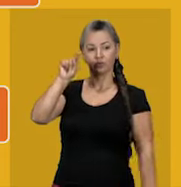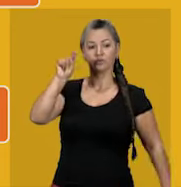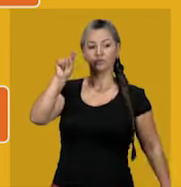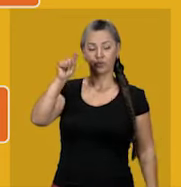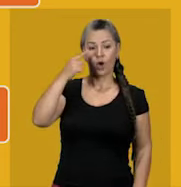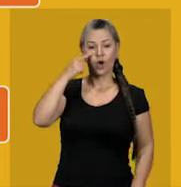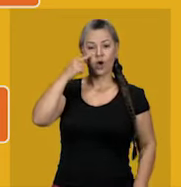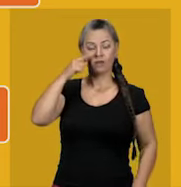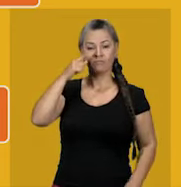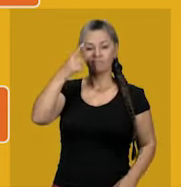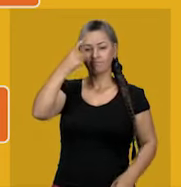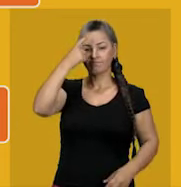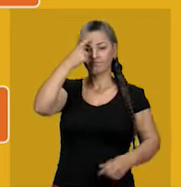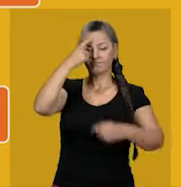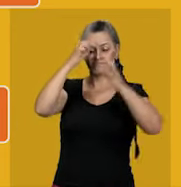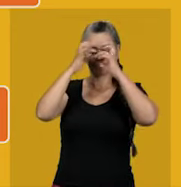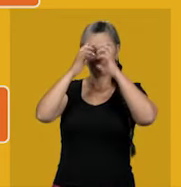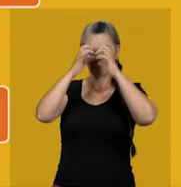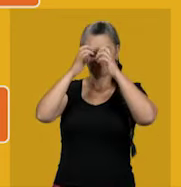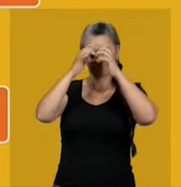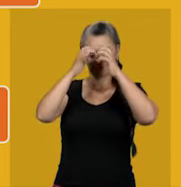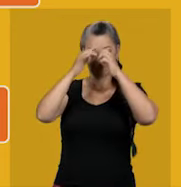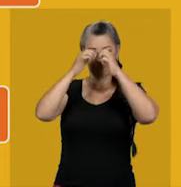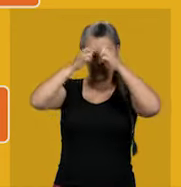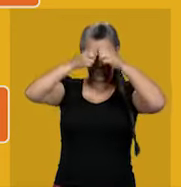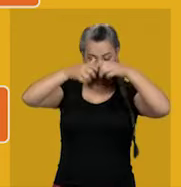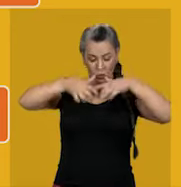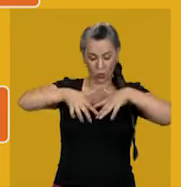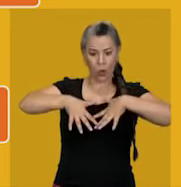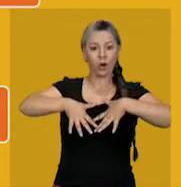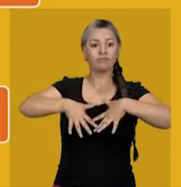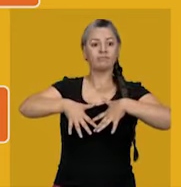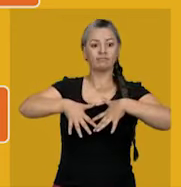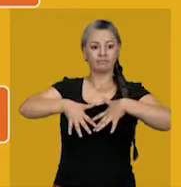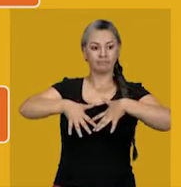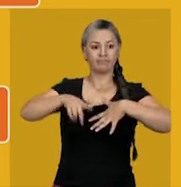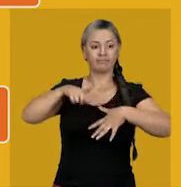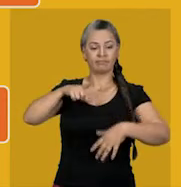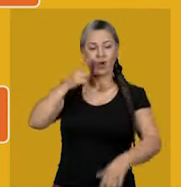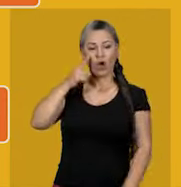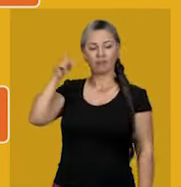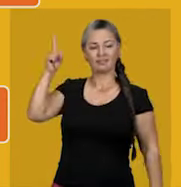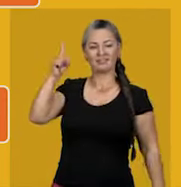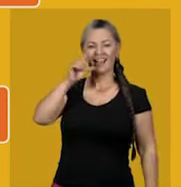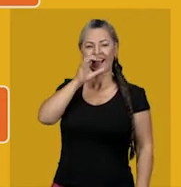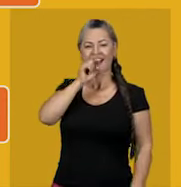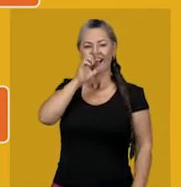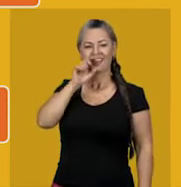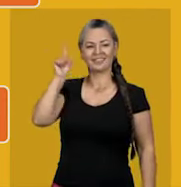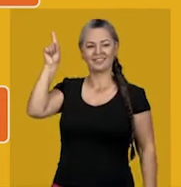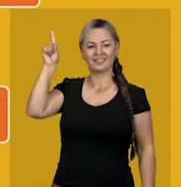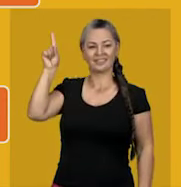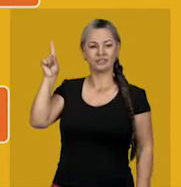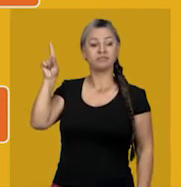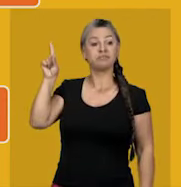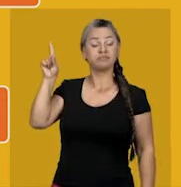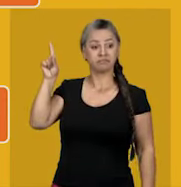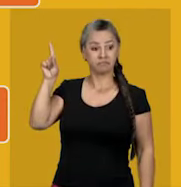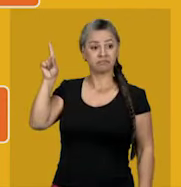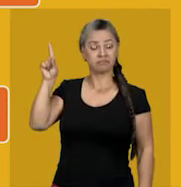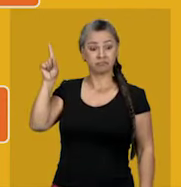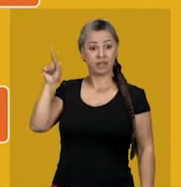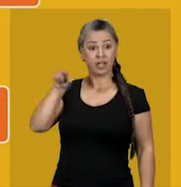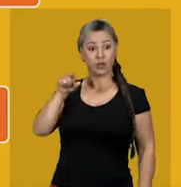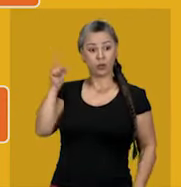nervoso central. Vai ser formado por encéfalo e medula espinhal. E o